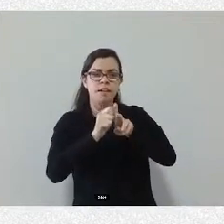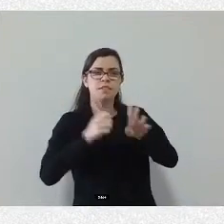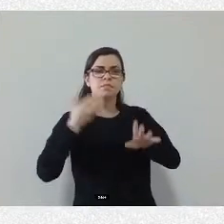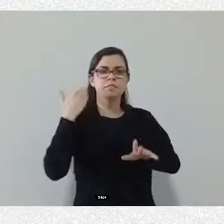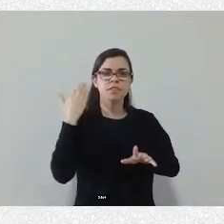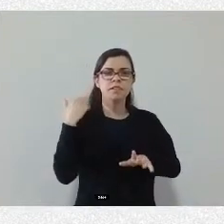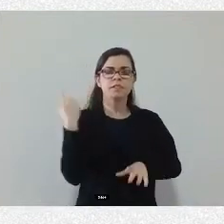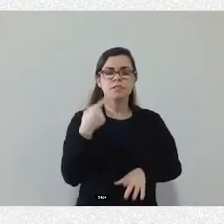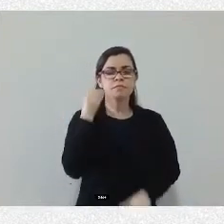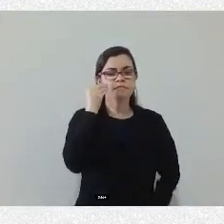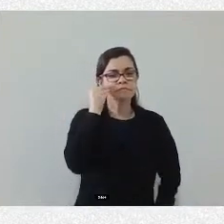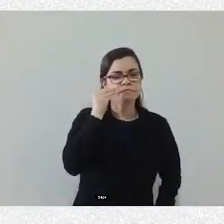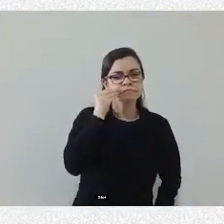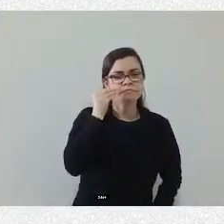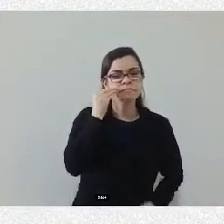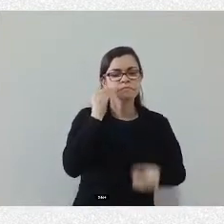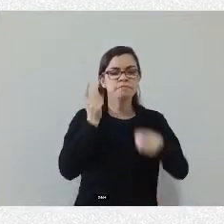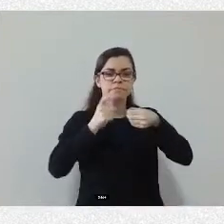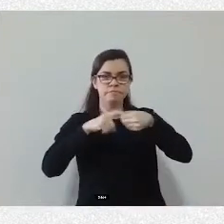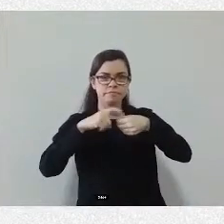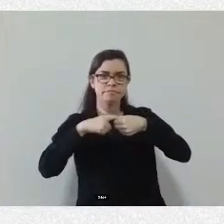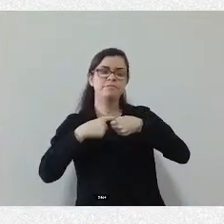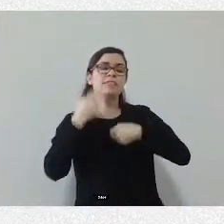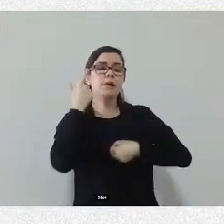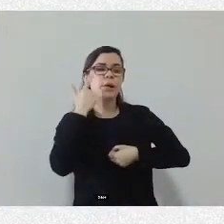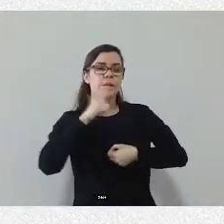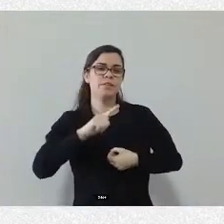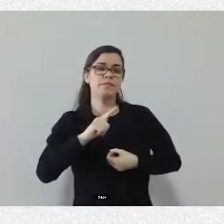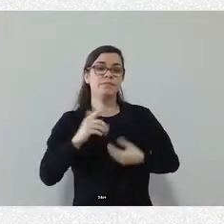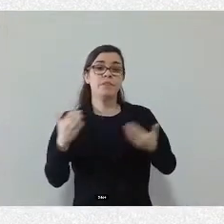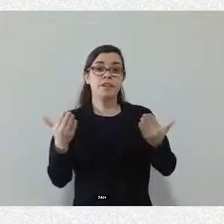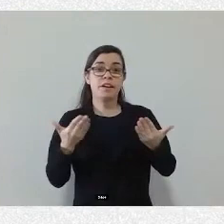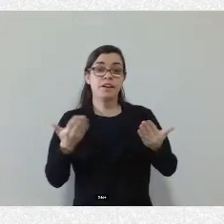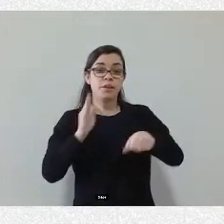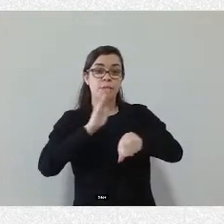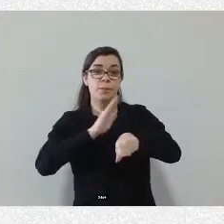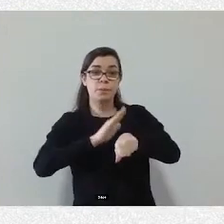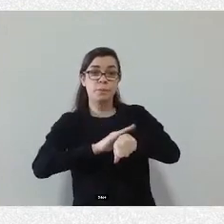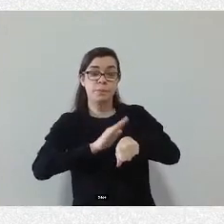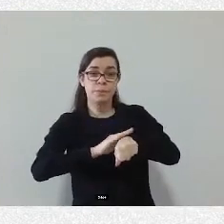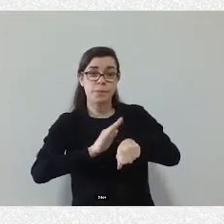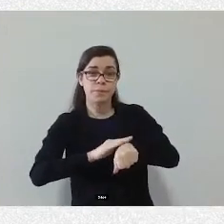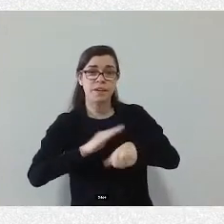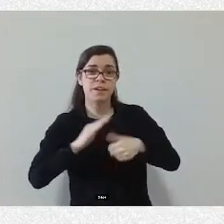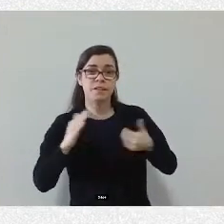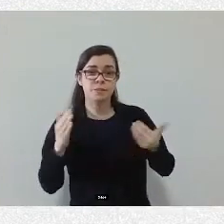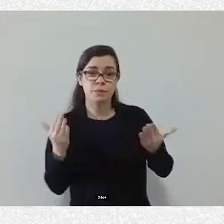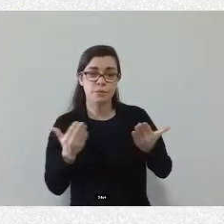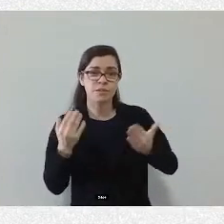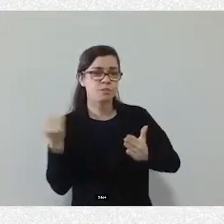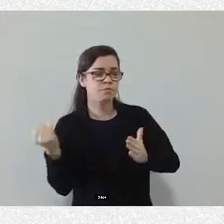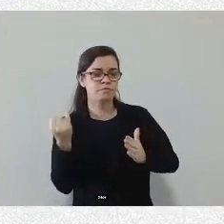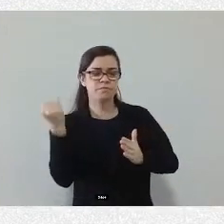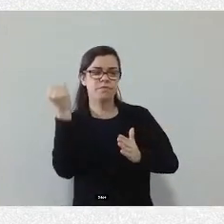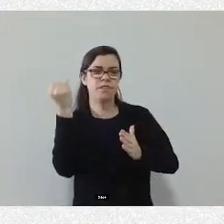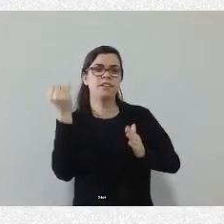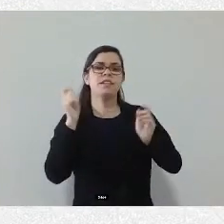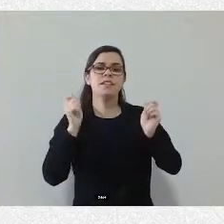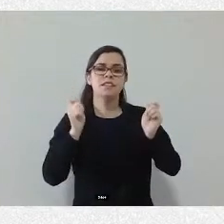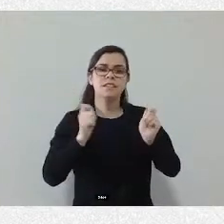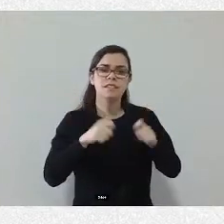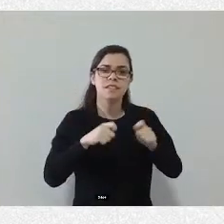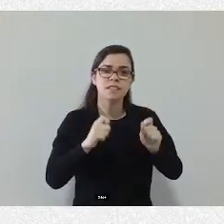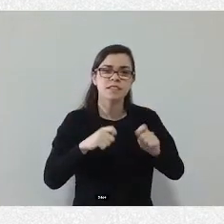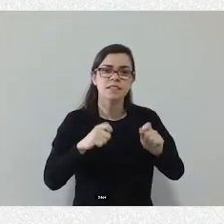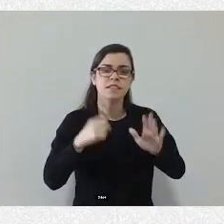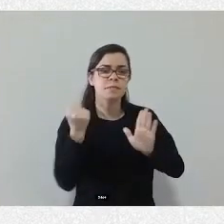é muito bom ter esse momento hoje para a gente colocar um marco no dia em que a gente celebra o início